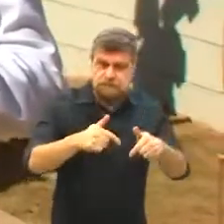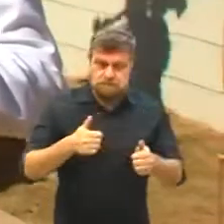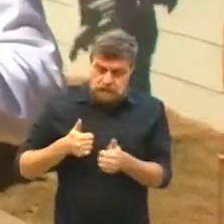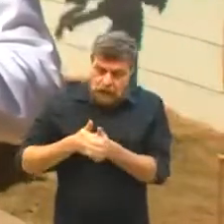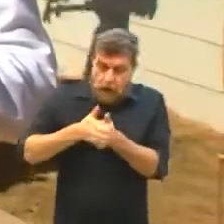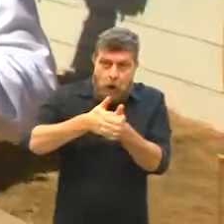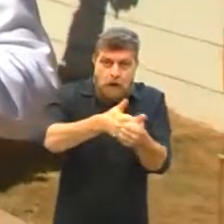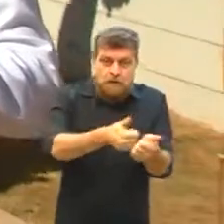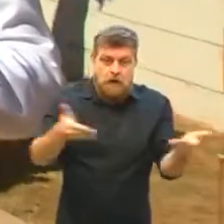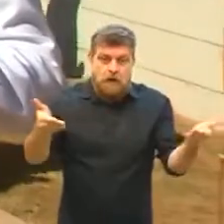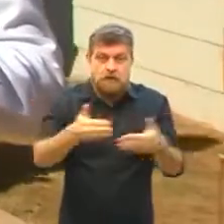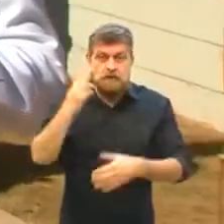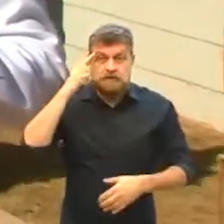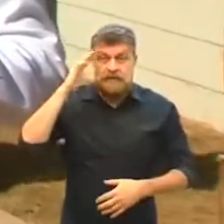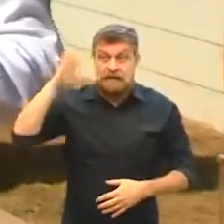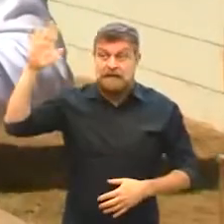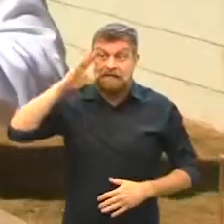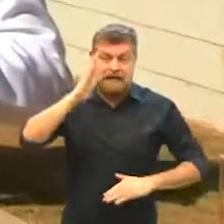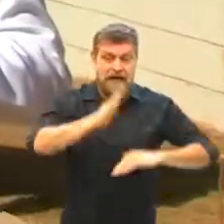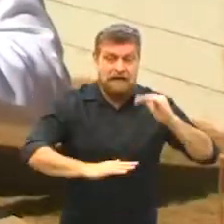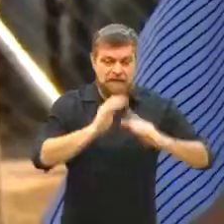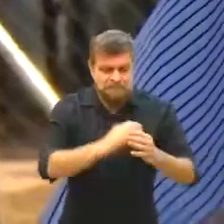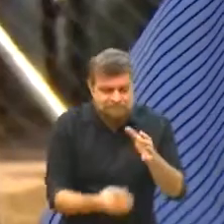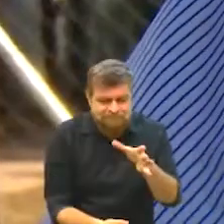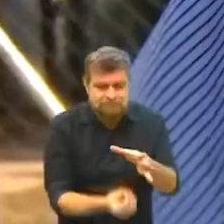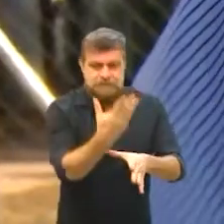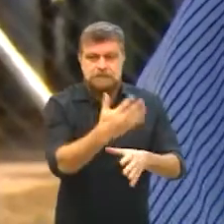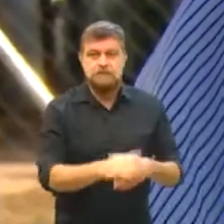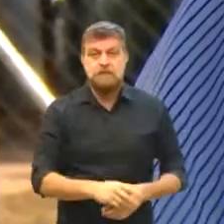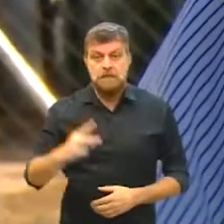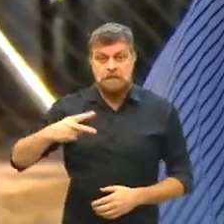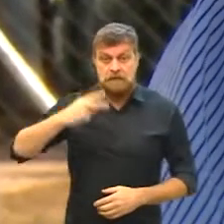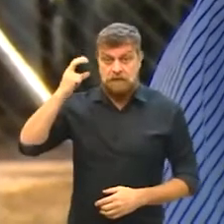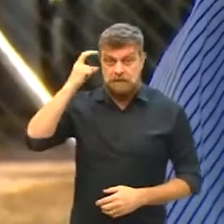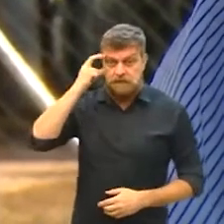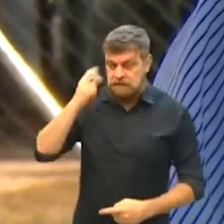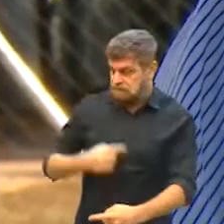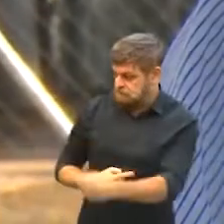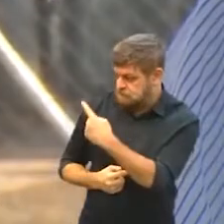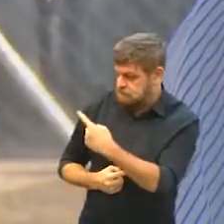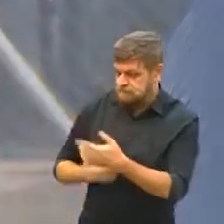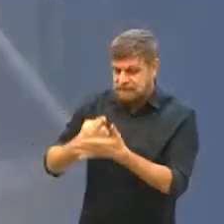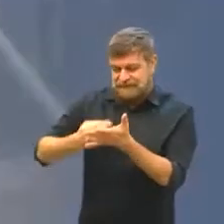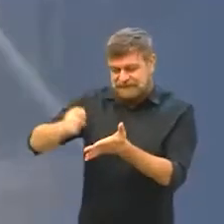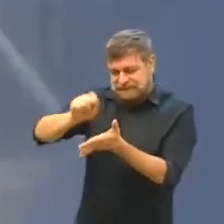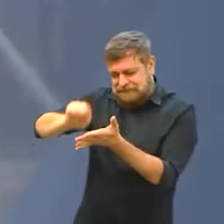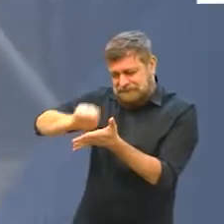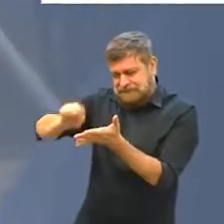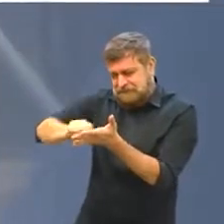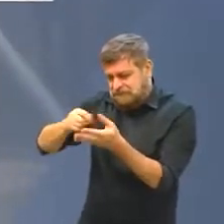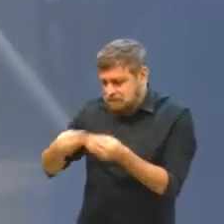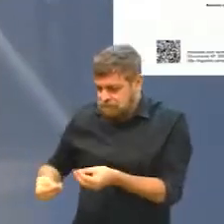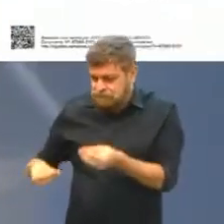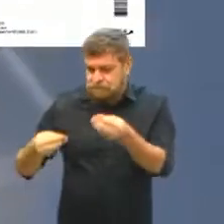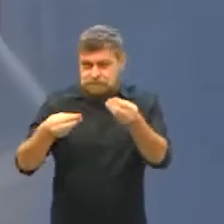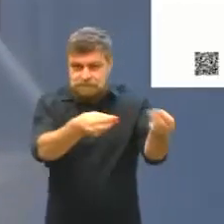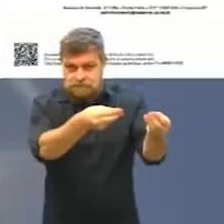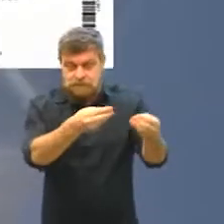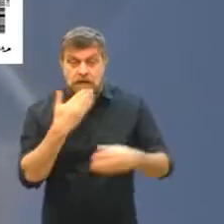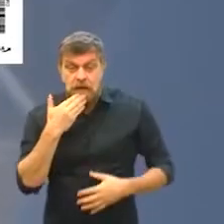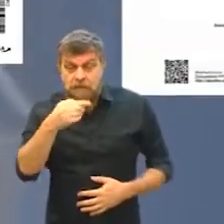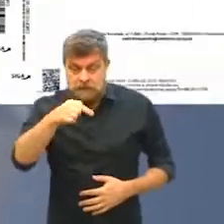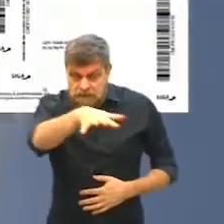vem acompanhando e hoje para mim é um sonho realizado. O vereador Carlinhos Camelô é o autor de uma série de indicações